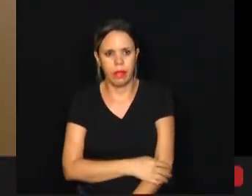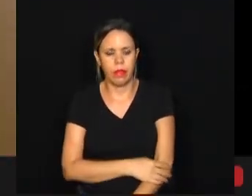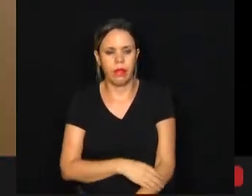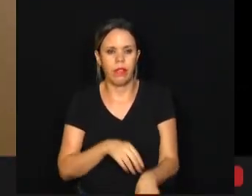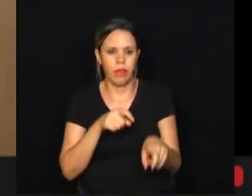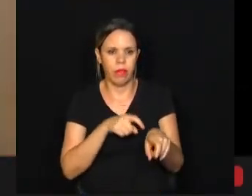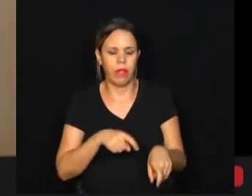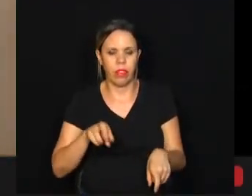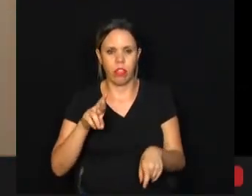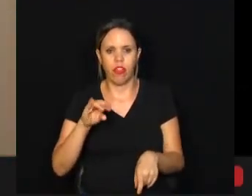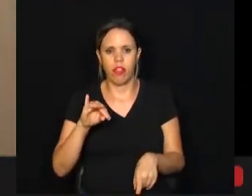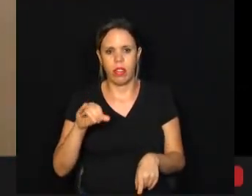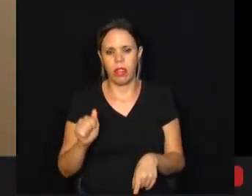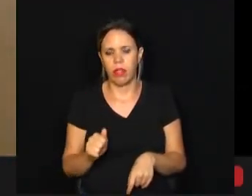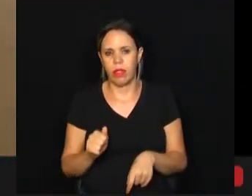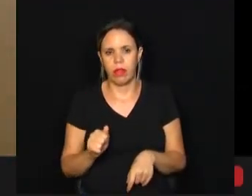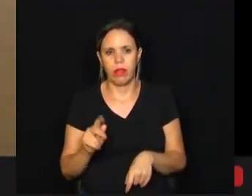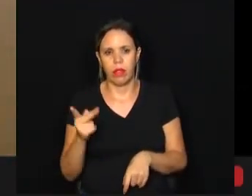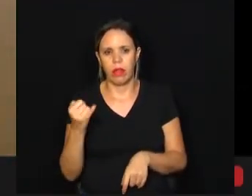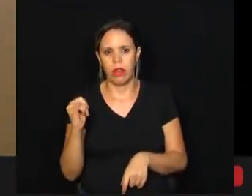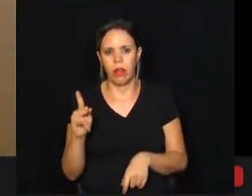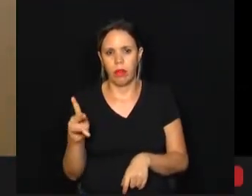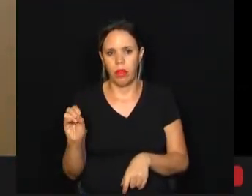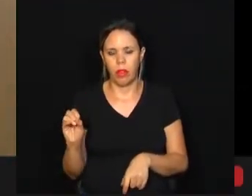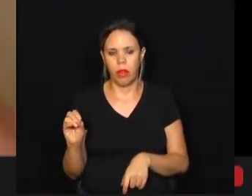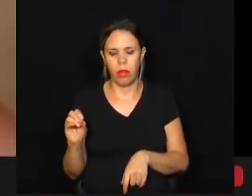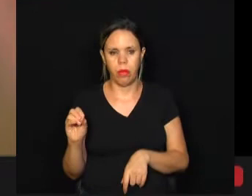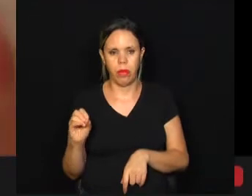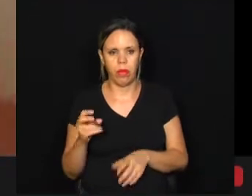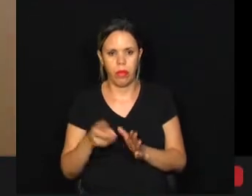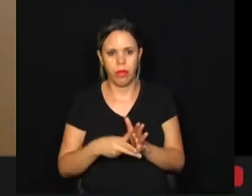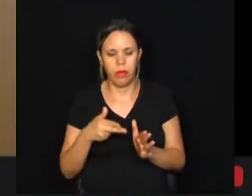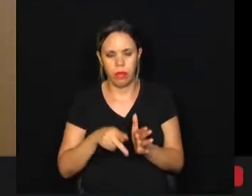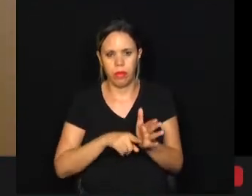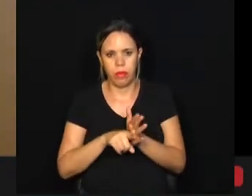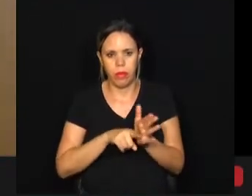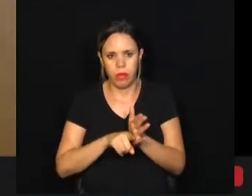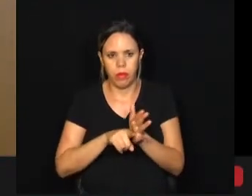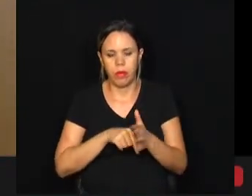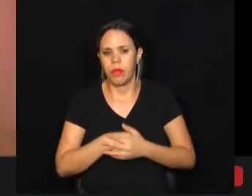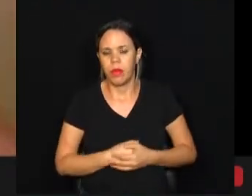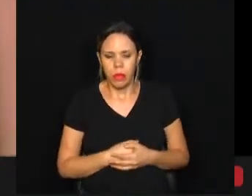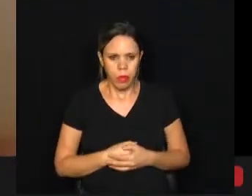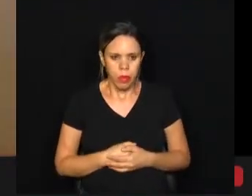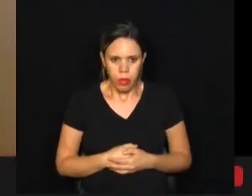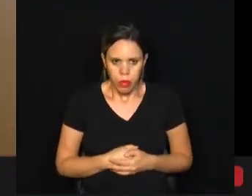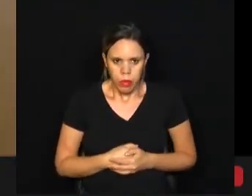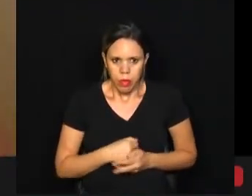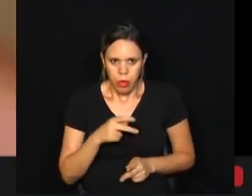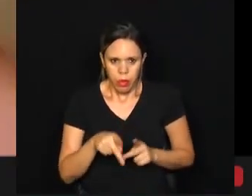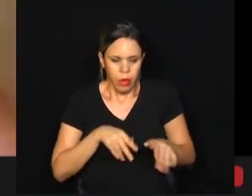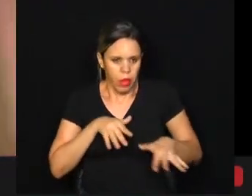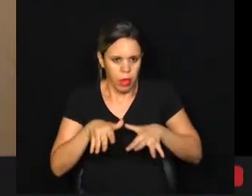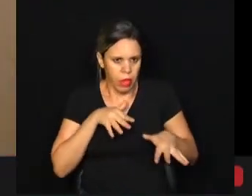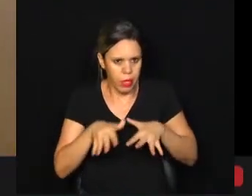Roseira. O que tem de hip-hop ali na Estação Cultura acontecendo é pesquisa. Eles estão pesquisando movimento, estão pesquisando